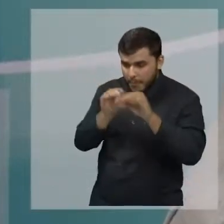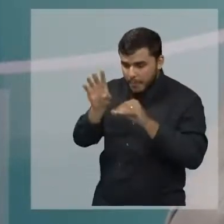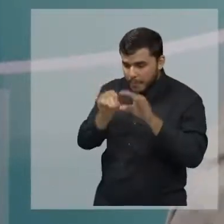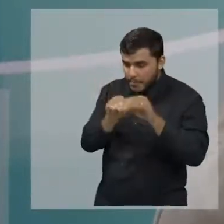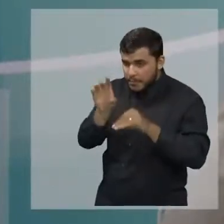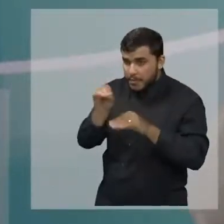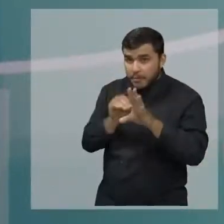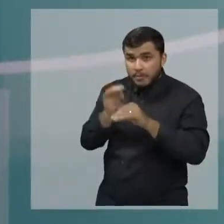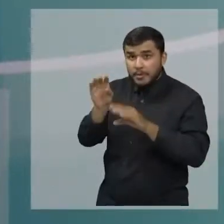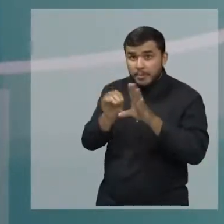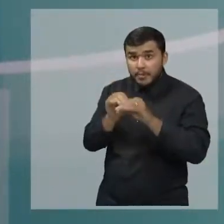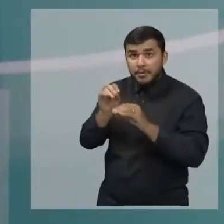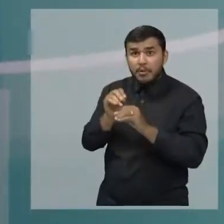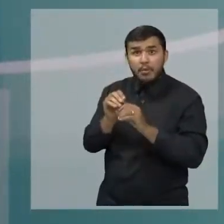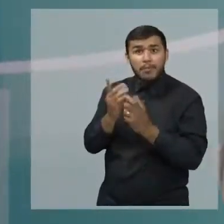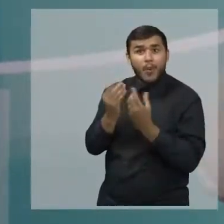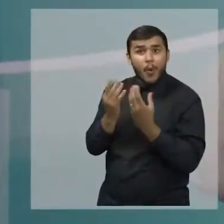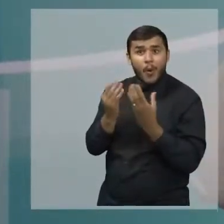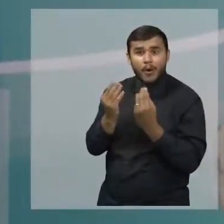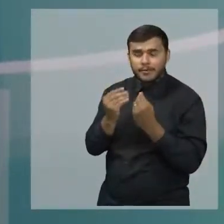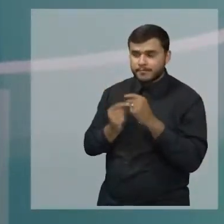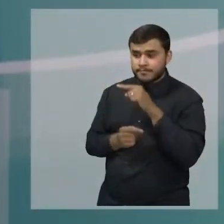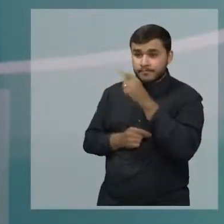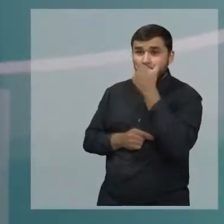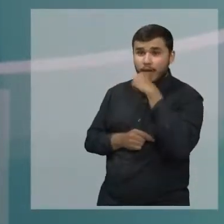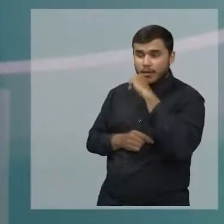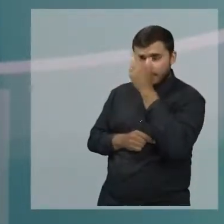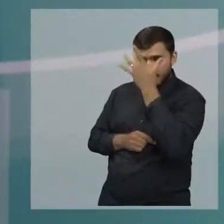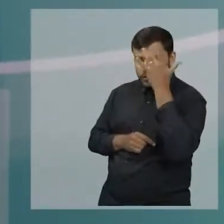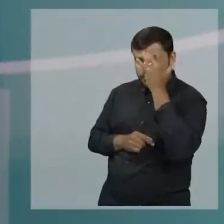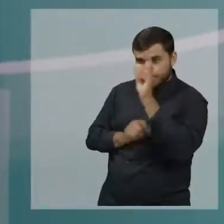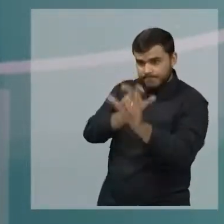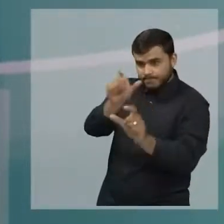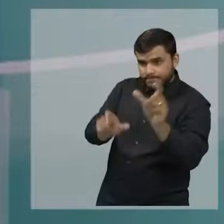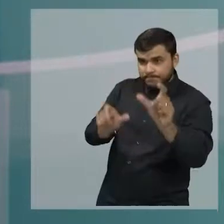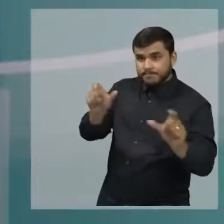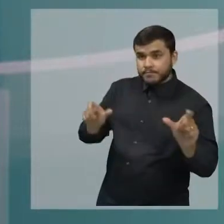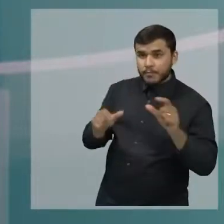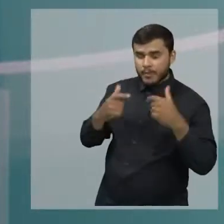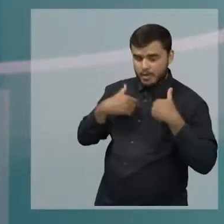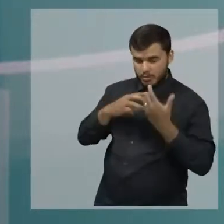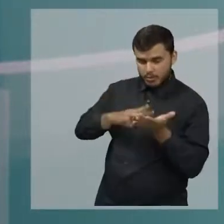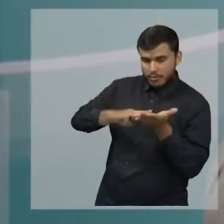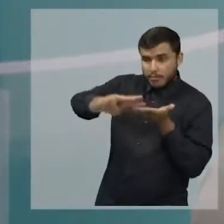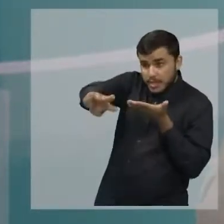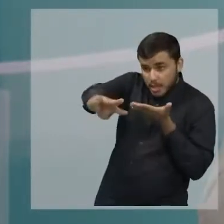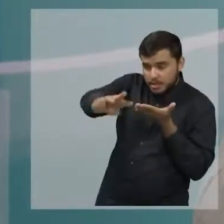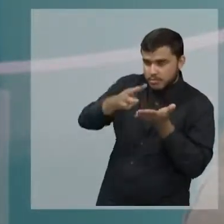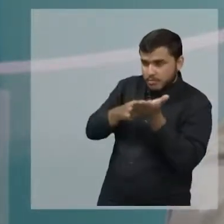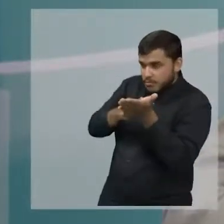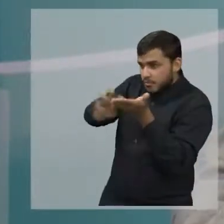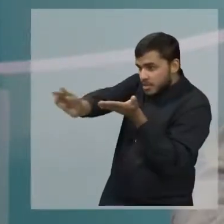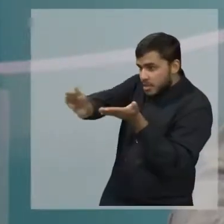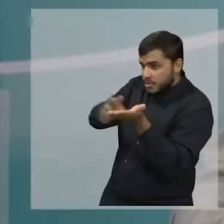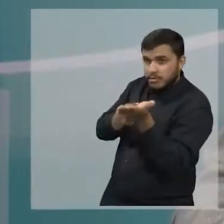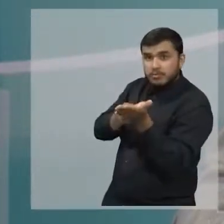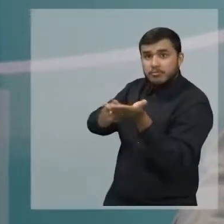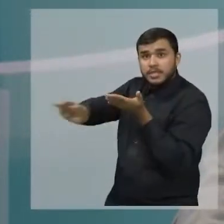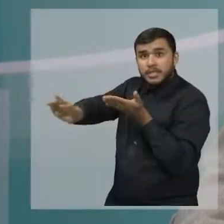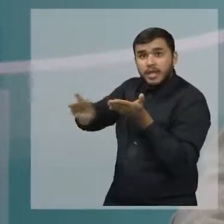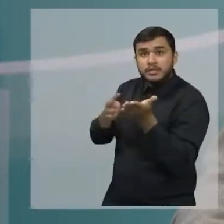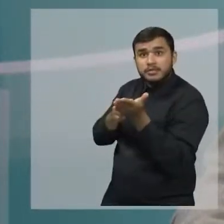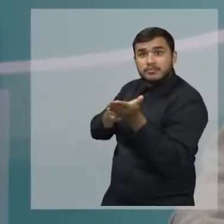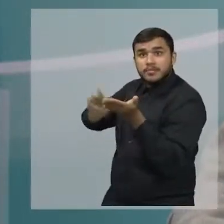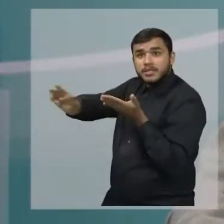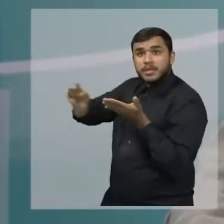problemas dessa pessoa, o que é que essa pessoa acha e direciona mensagens diretamente para aquela pessoa. Isso aí seria ótimo para utilizar para